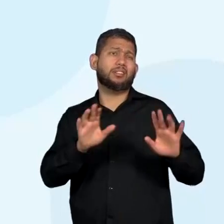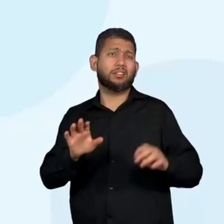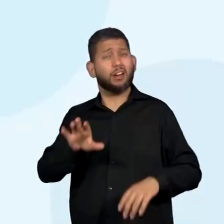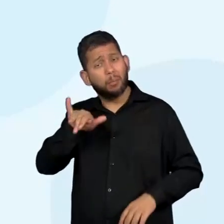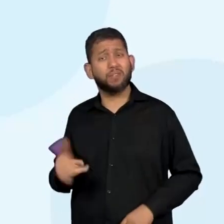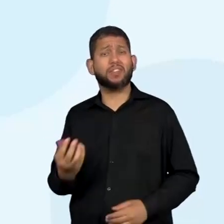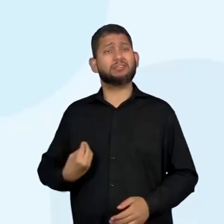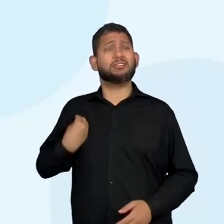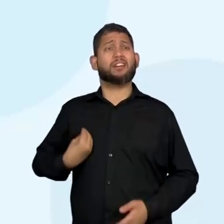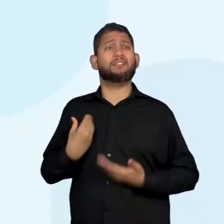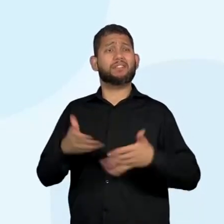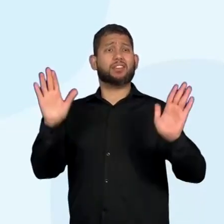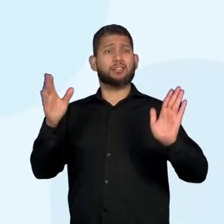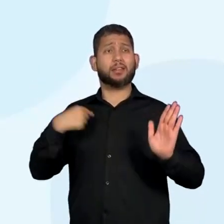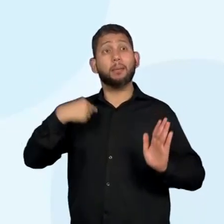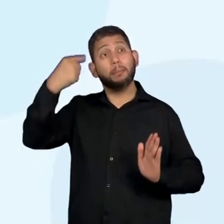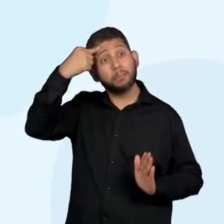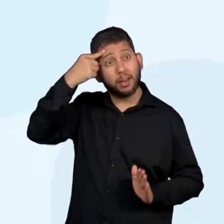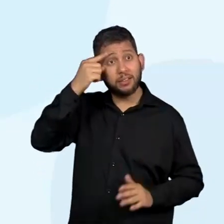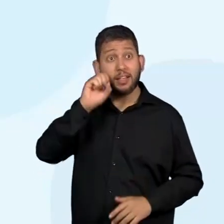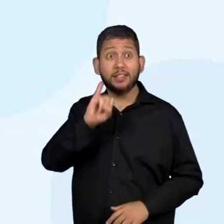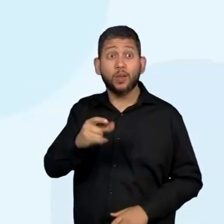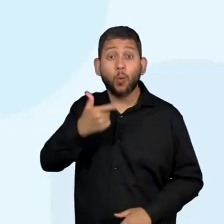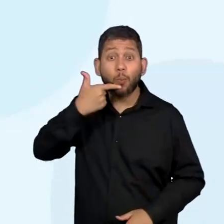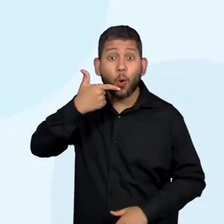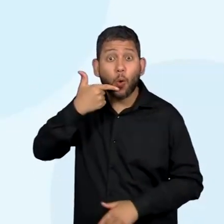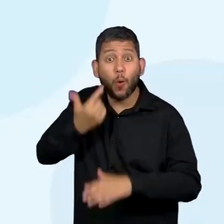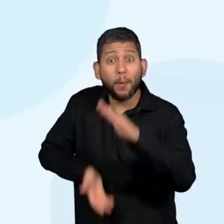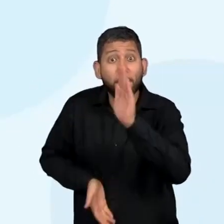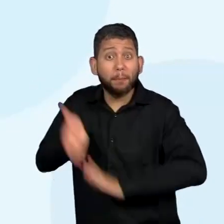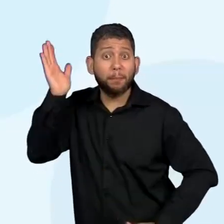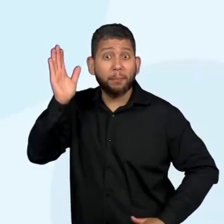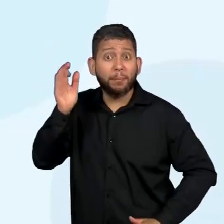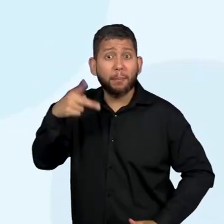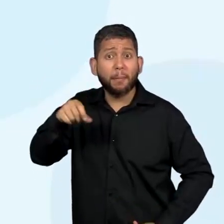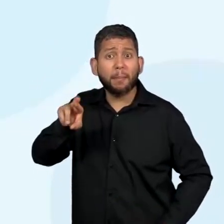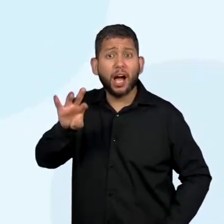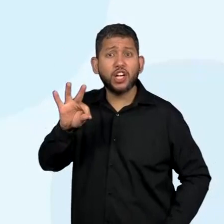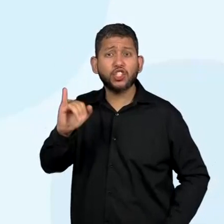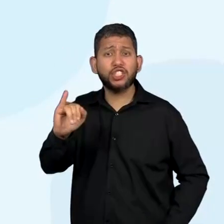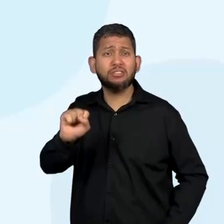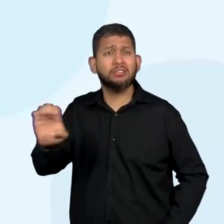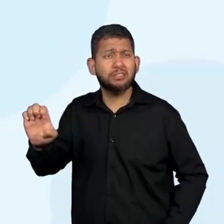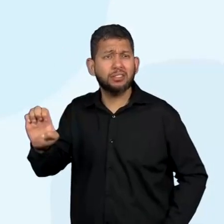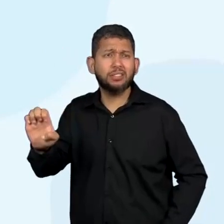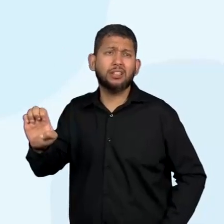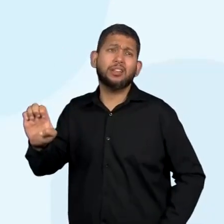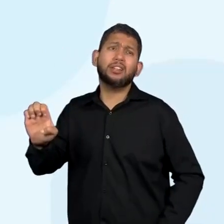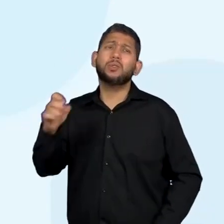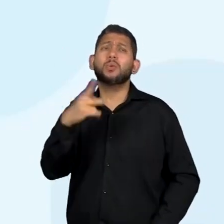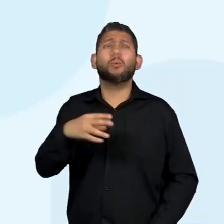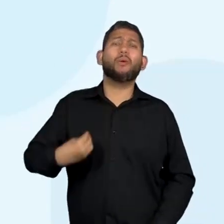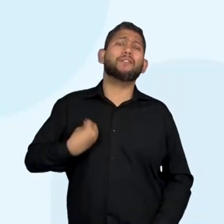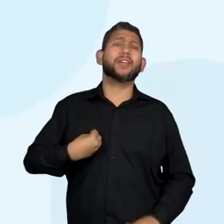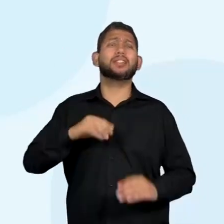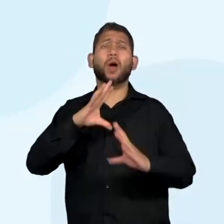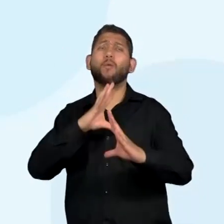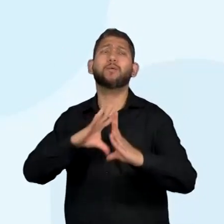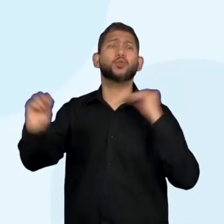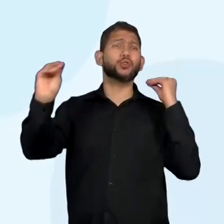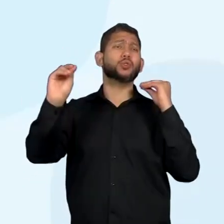partisse, de sua vida fugisse, imagine que chatice. Então, comece